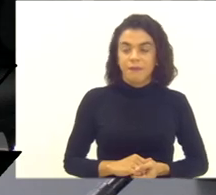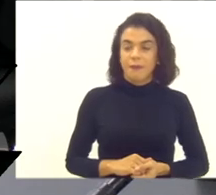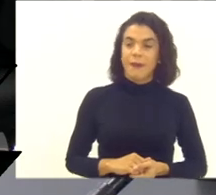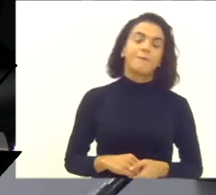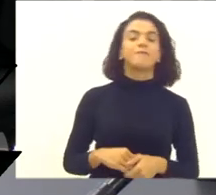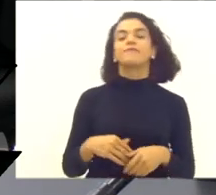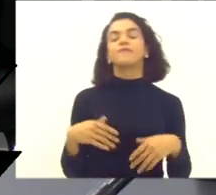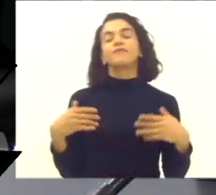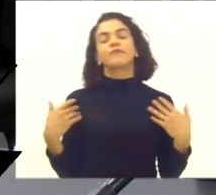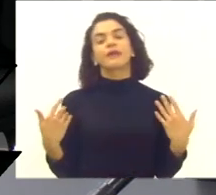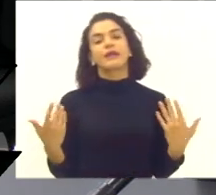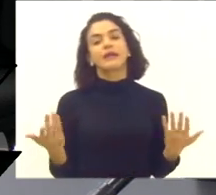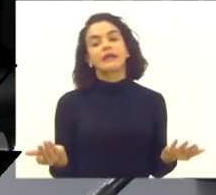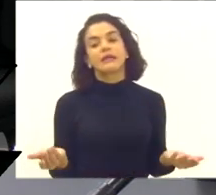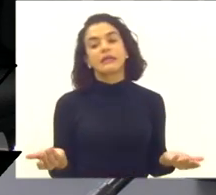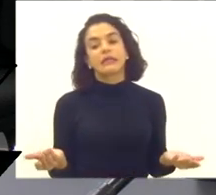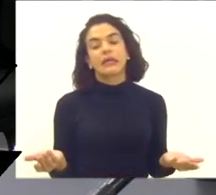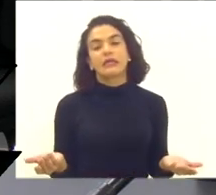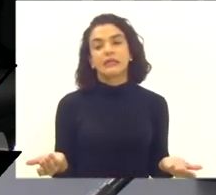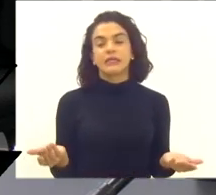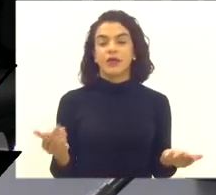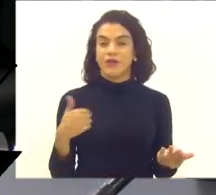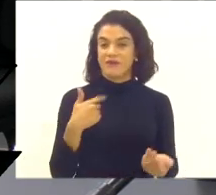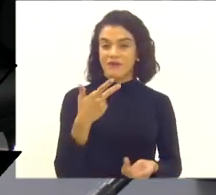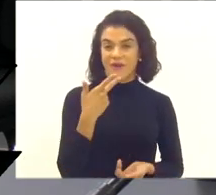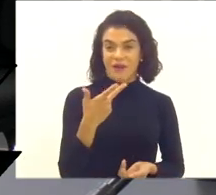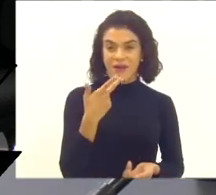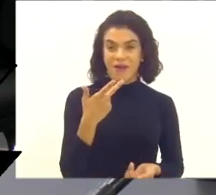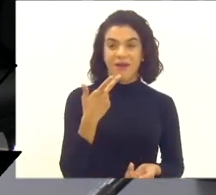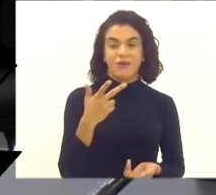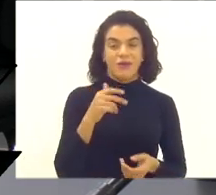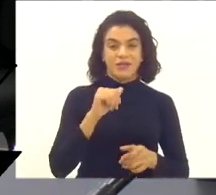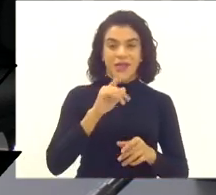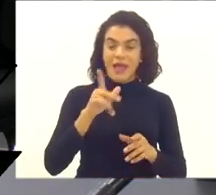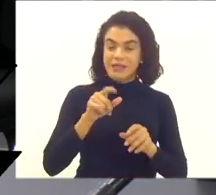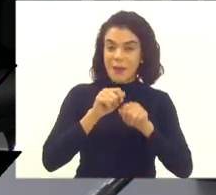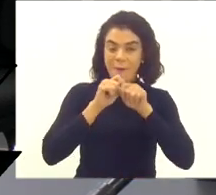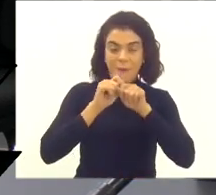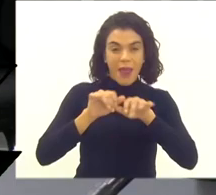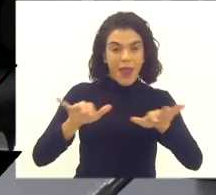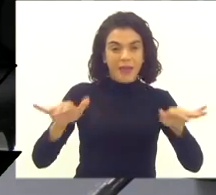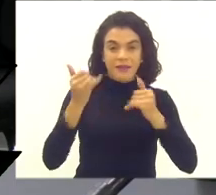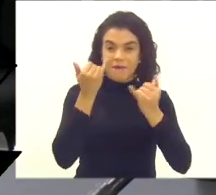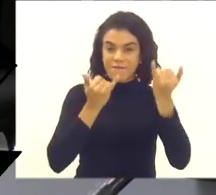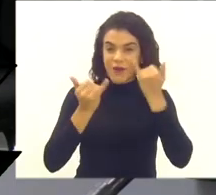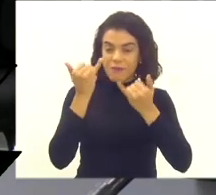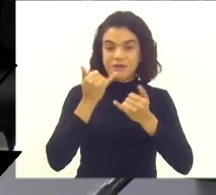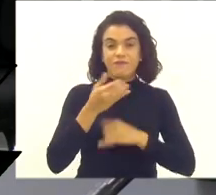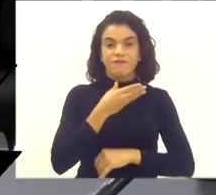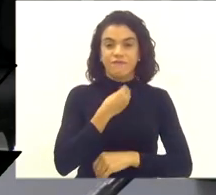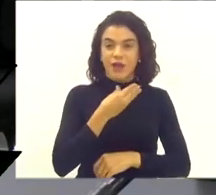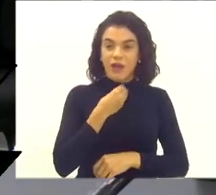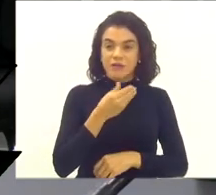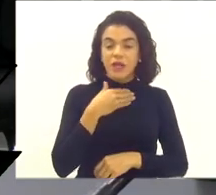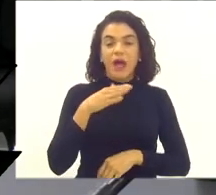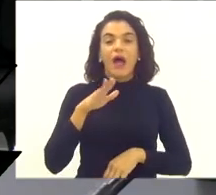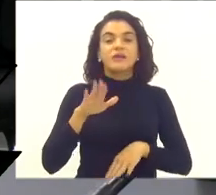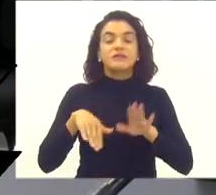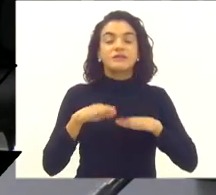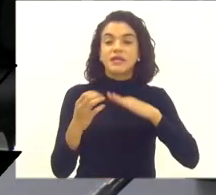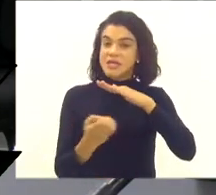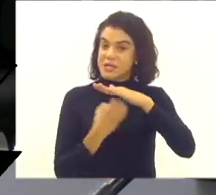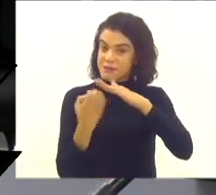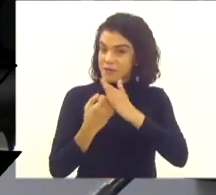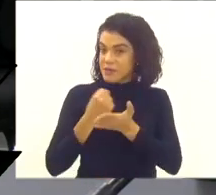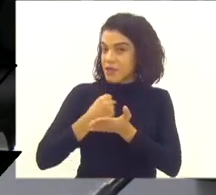E aí muitas como eu tava falando esse ecossistema né Essa disseminação das informações ela se dá muitas vezes por empresas